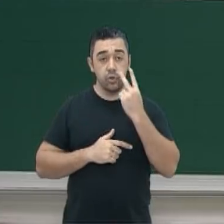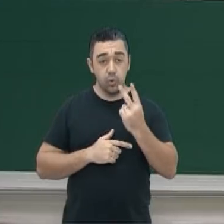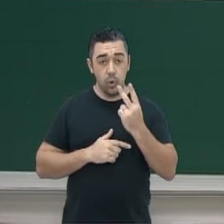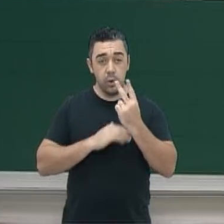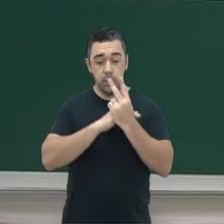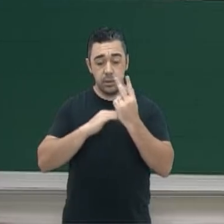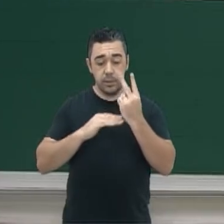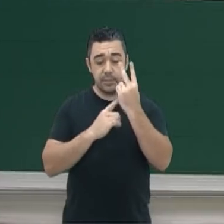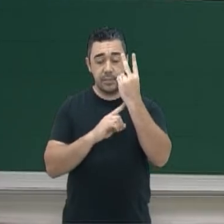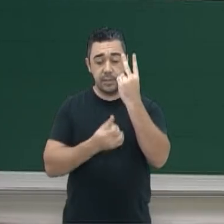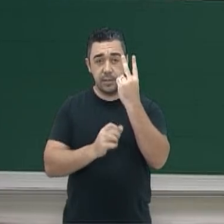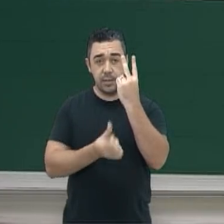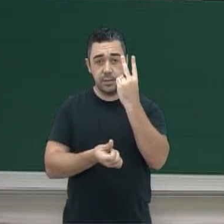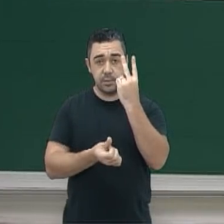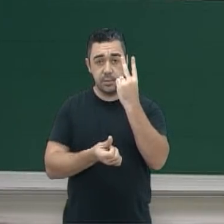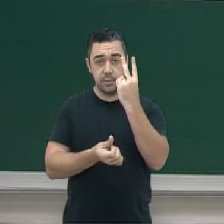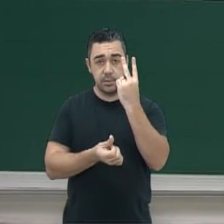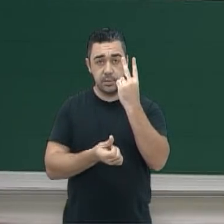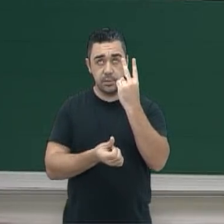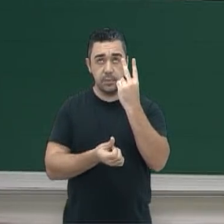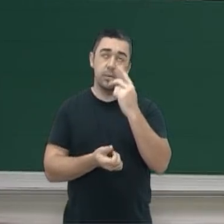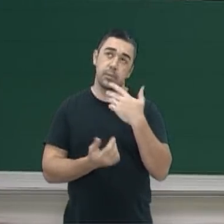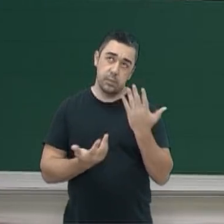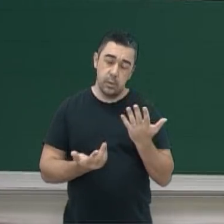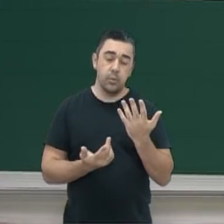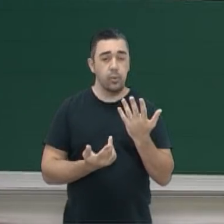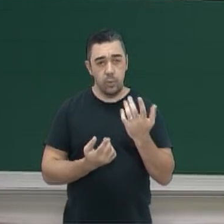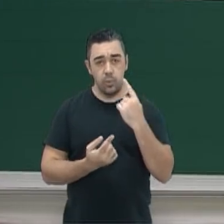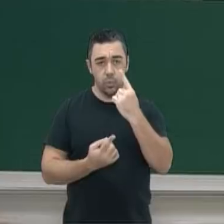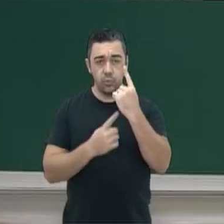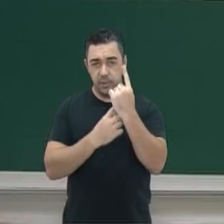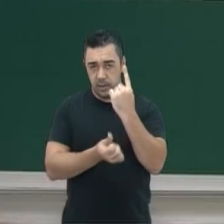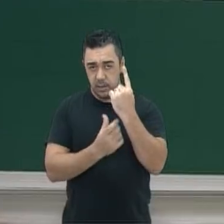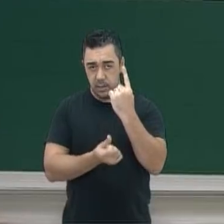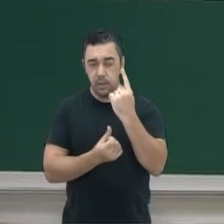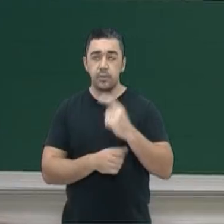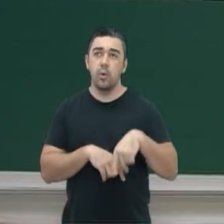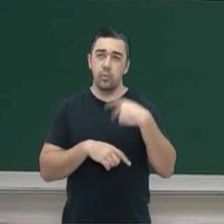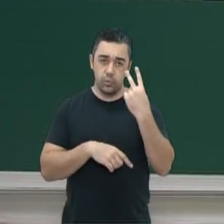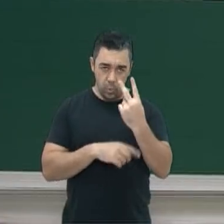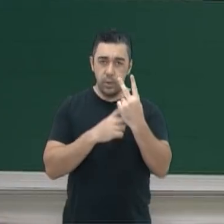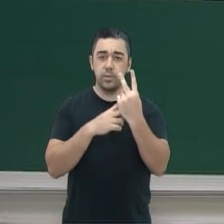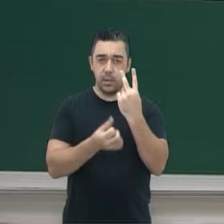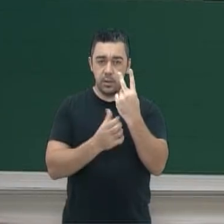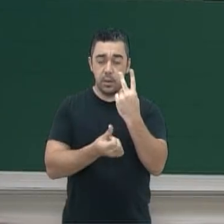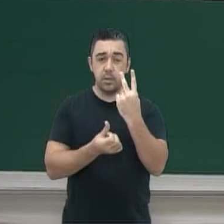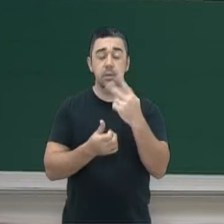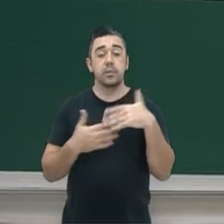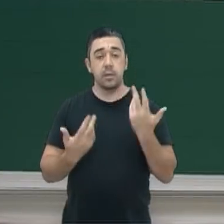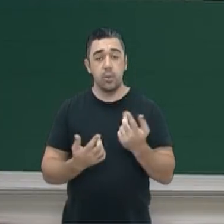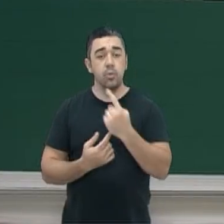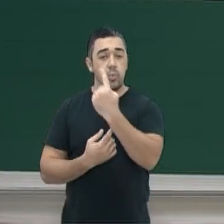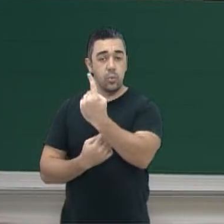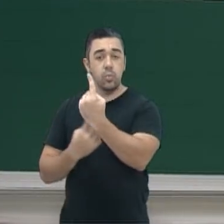de 16. Porque 1/16, mais 1/16 dá 2/16. Então, vai ficar o